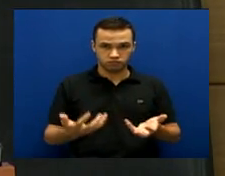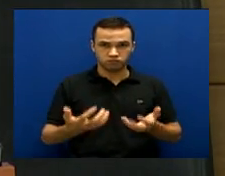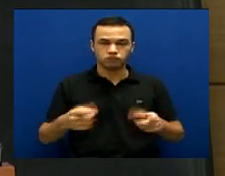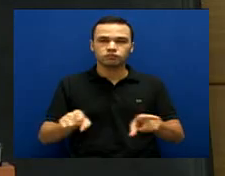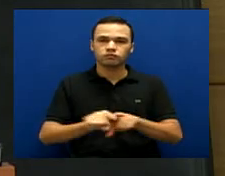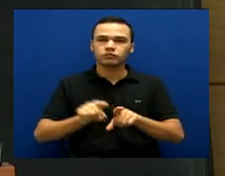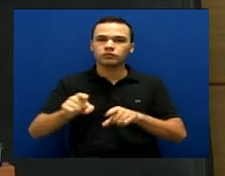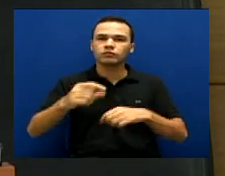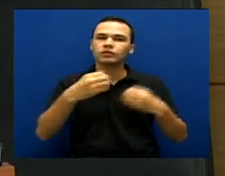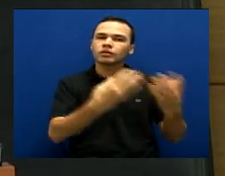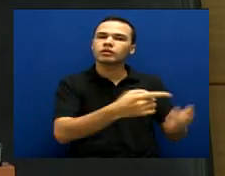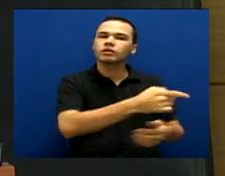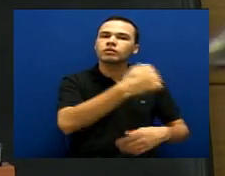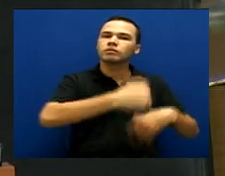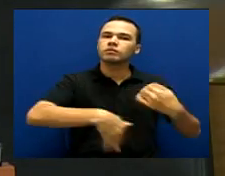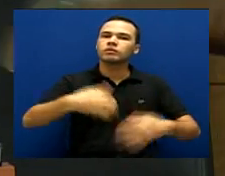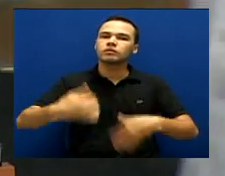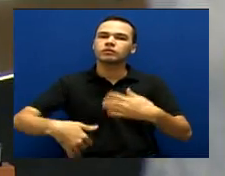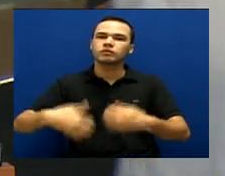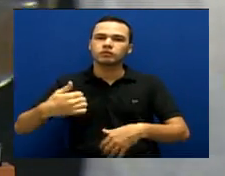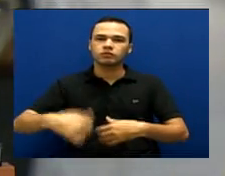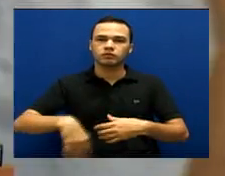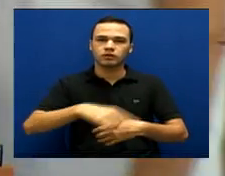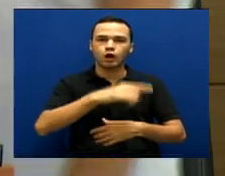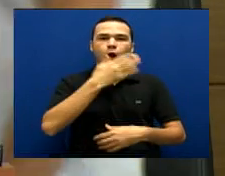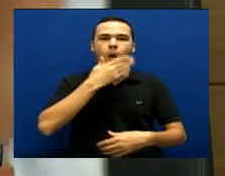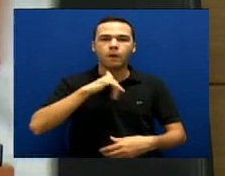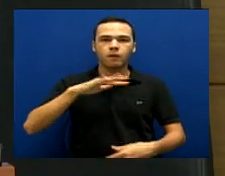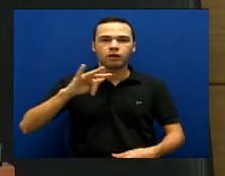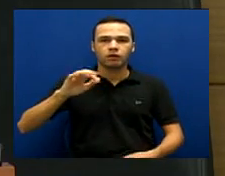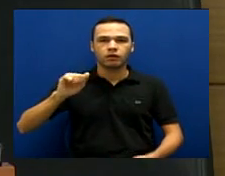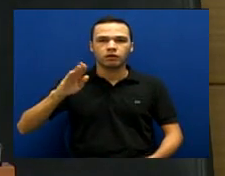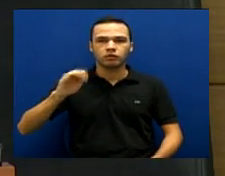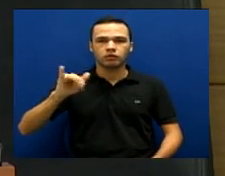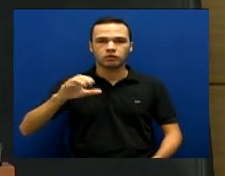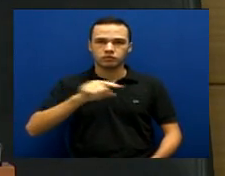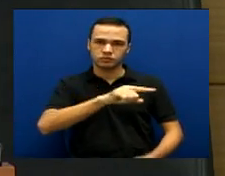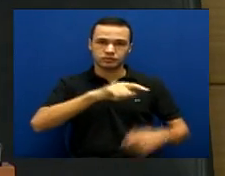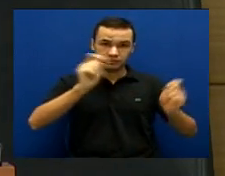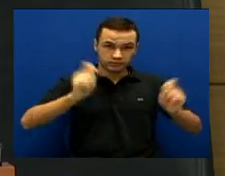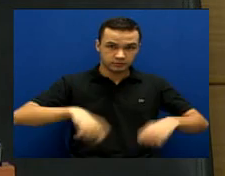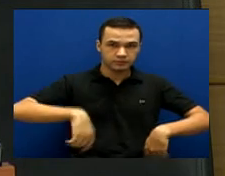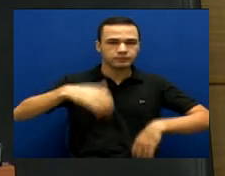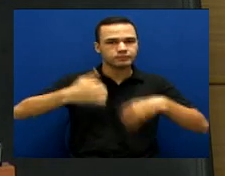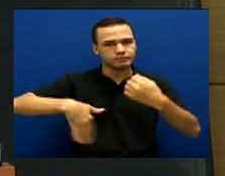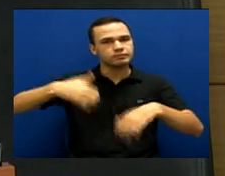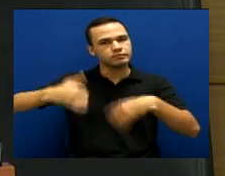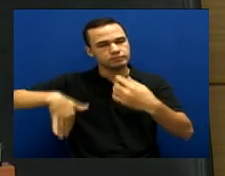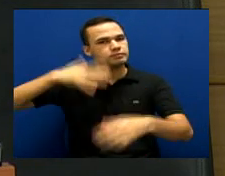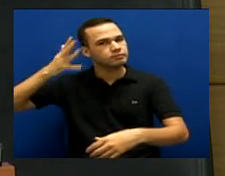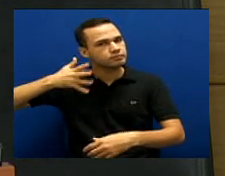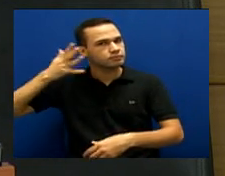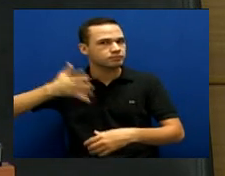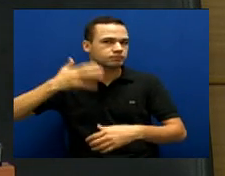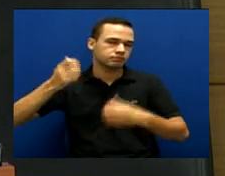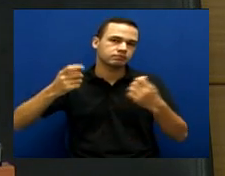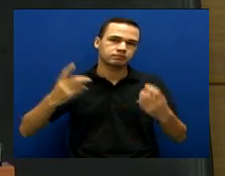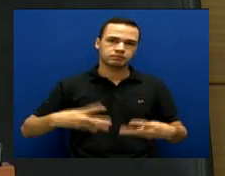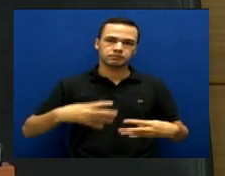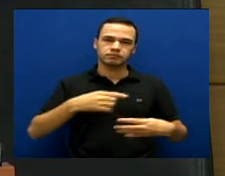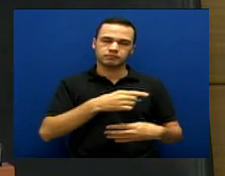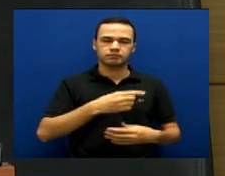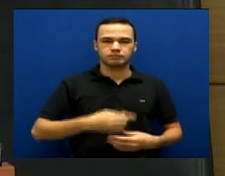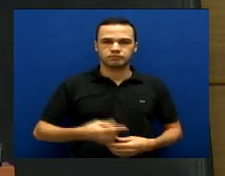de passar a palavra ao fábio para que ele possa começar a apresentação das